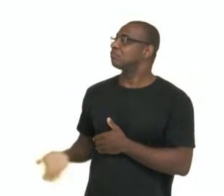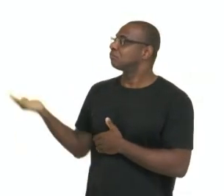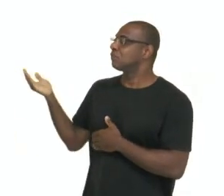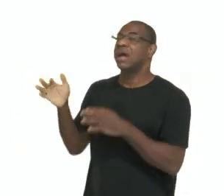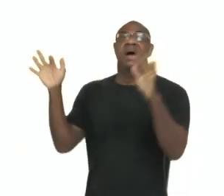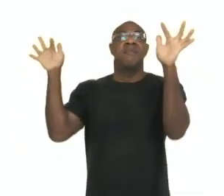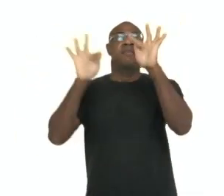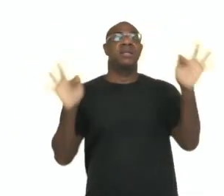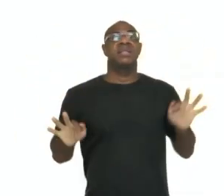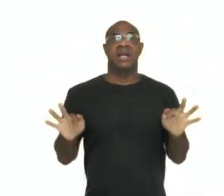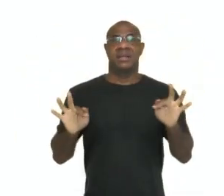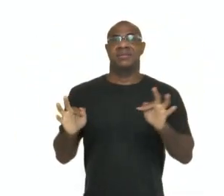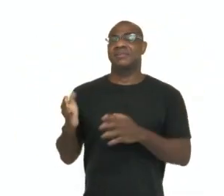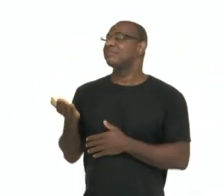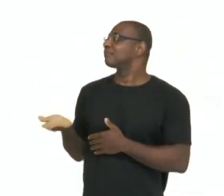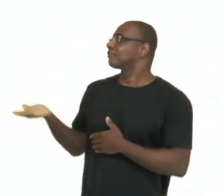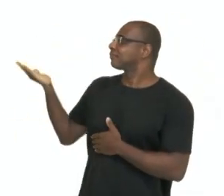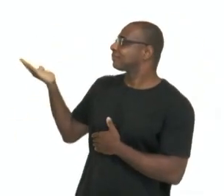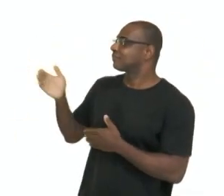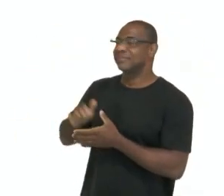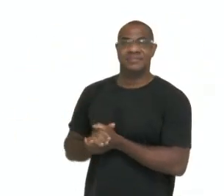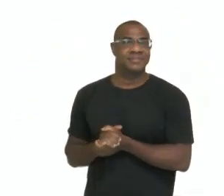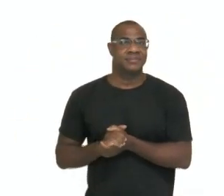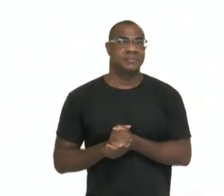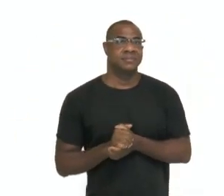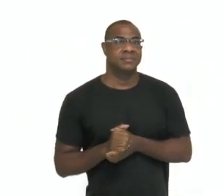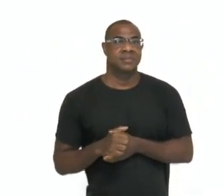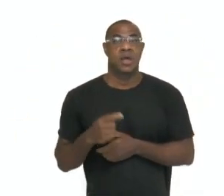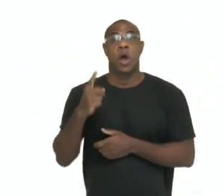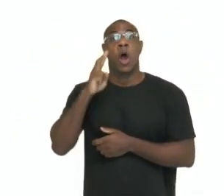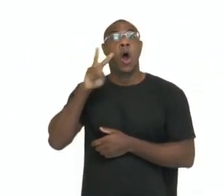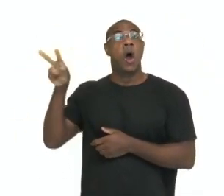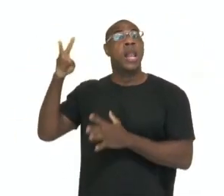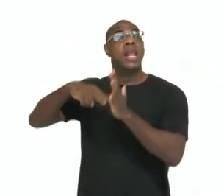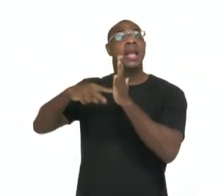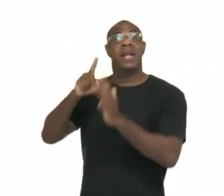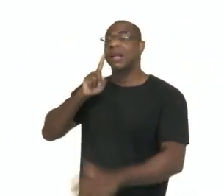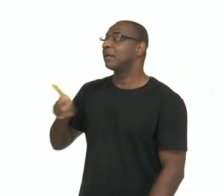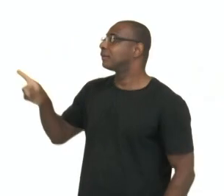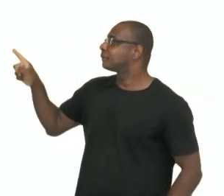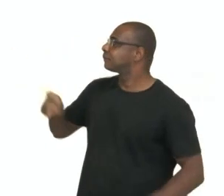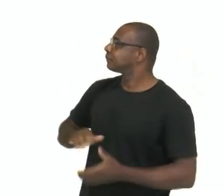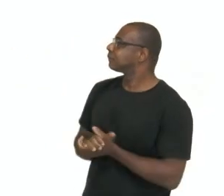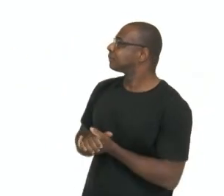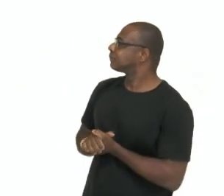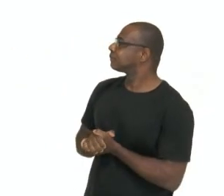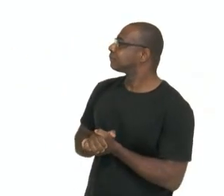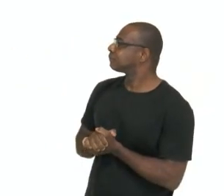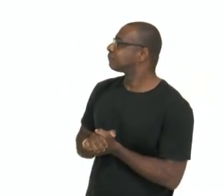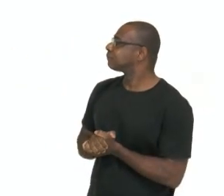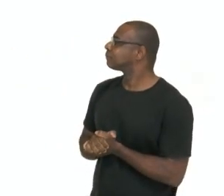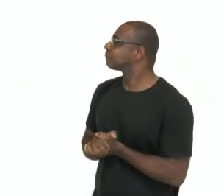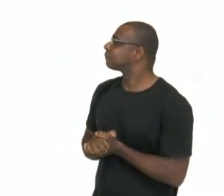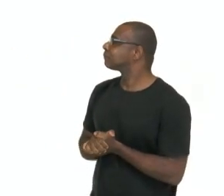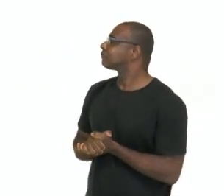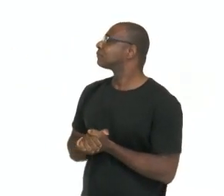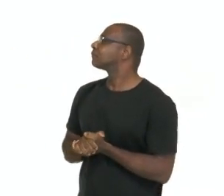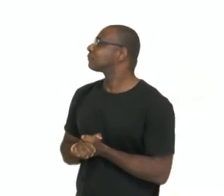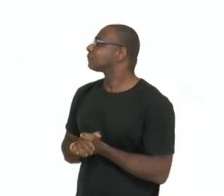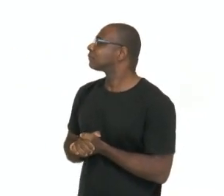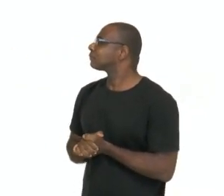Felicidade Clandestina. Ela era gorda, baixa, sardenta e de cabelos excessivamente crespos,